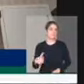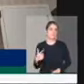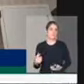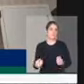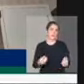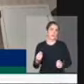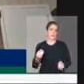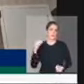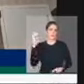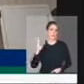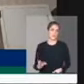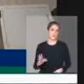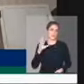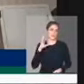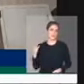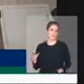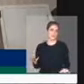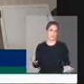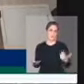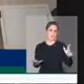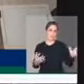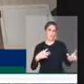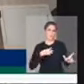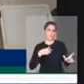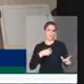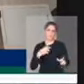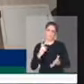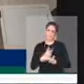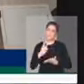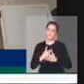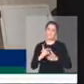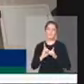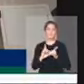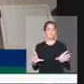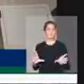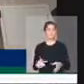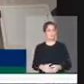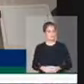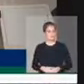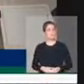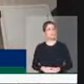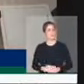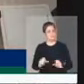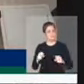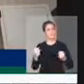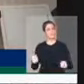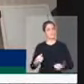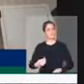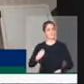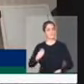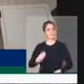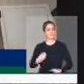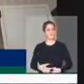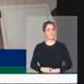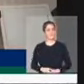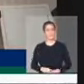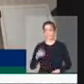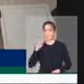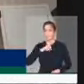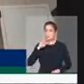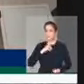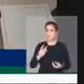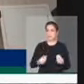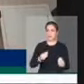brasil que não seja dos marcos da democracia e no momento como esse deve ter a vida discutir medidas emergenciais para